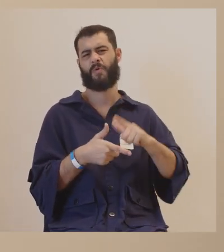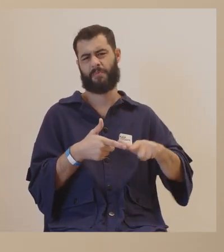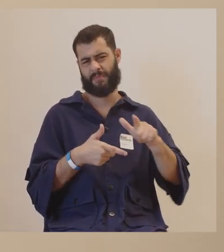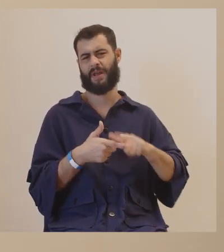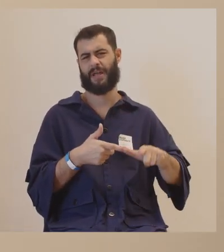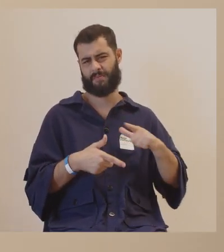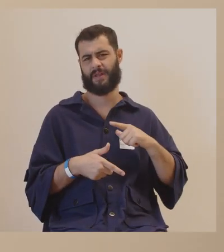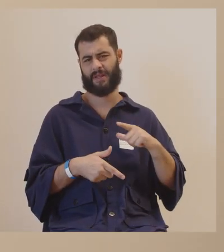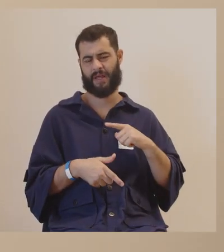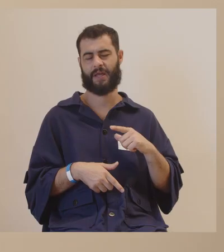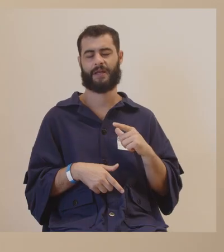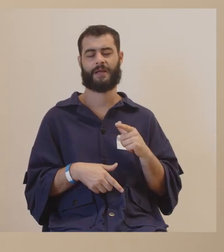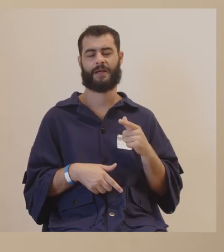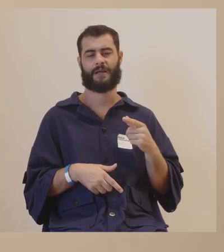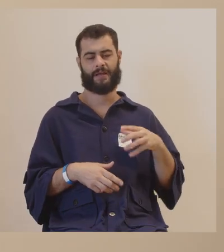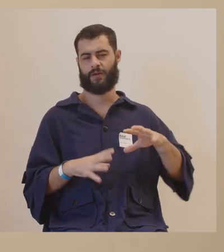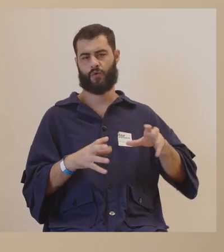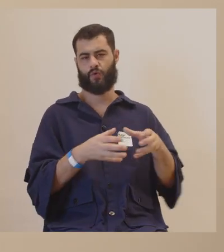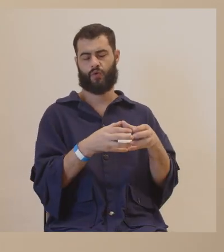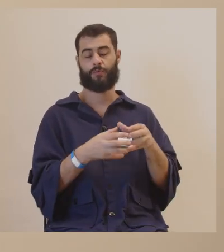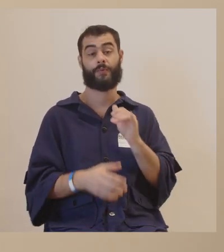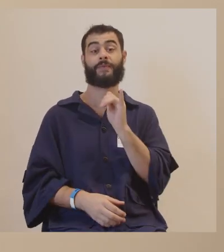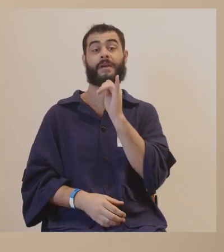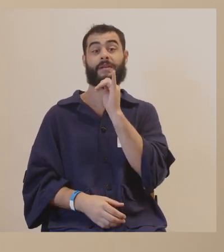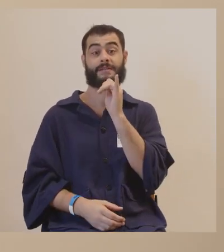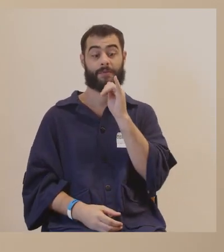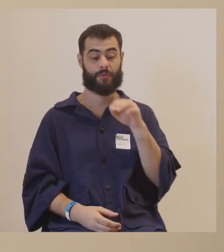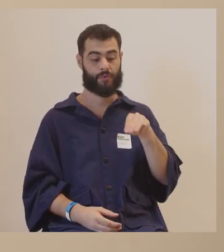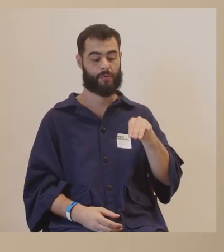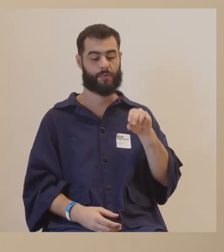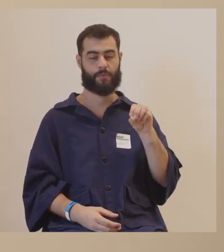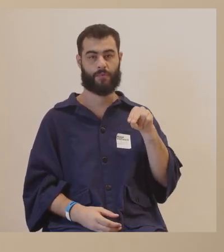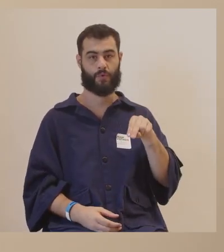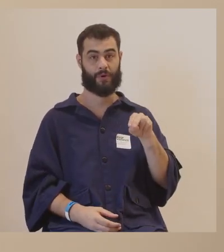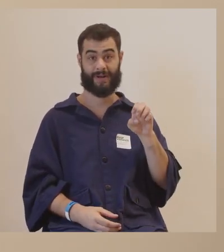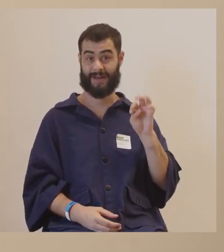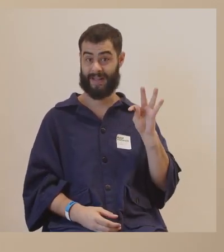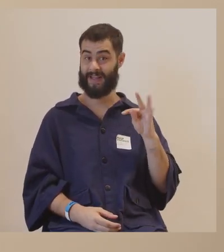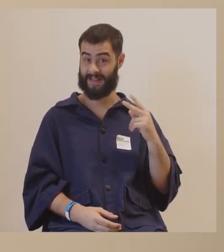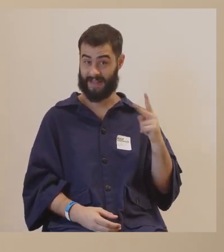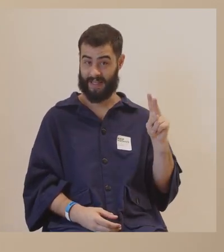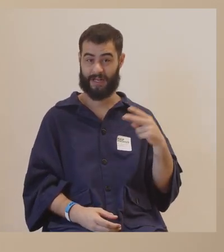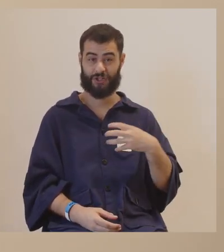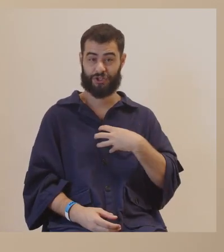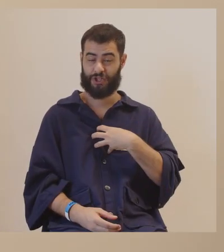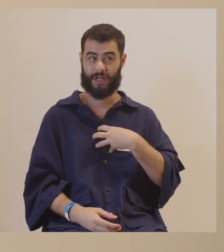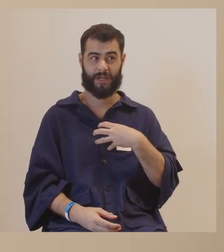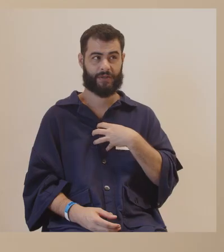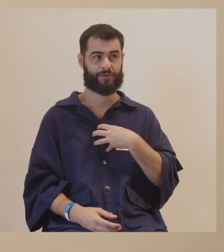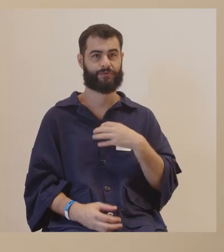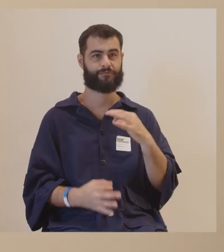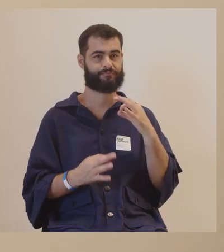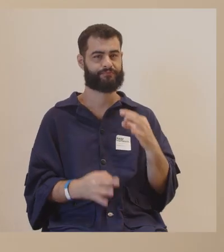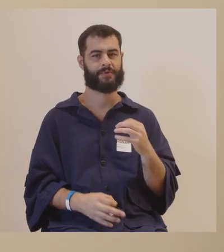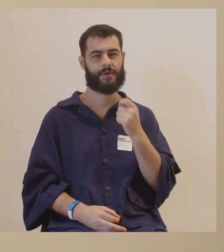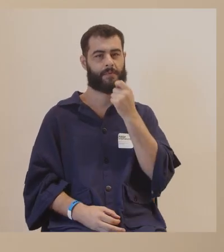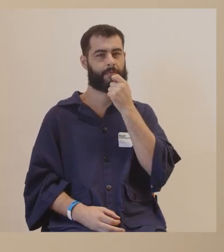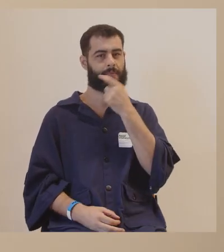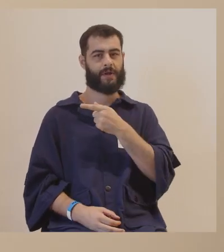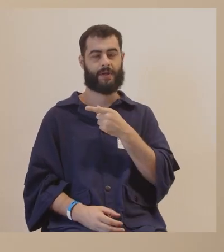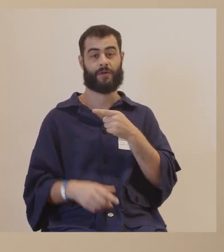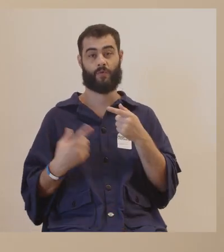Por exemplo, o Monet é uma figura assim absolutamente patética para o